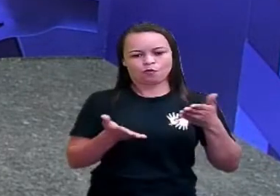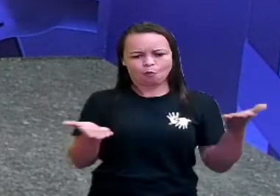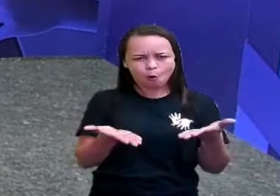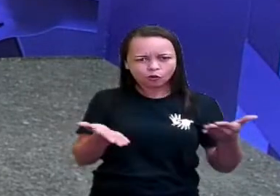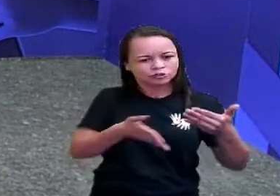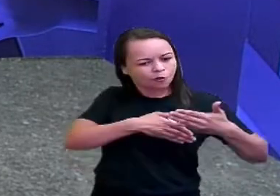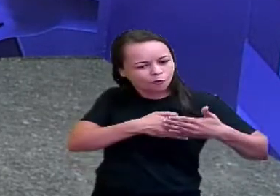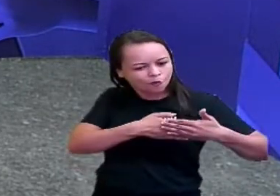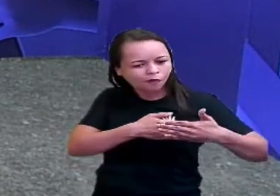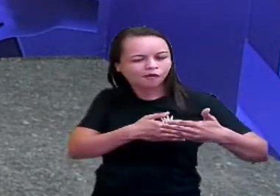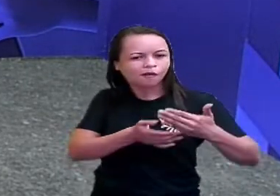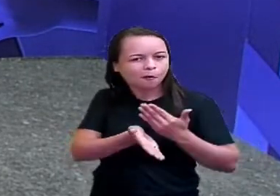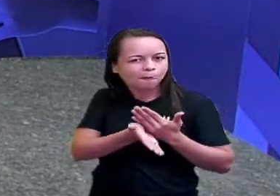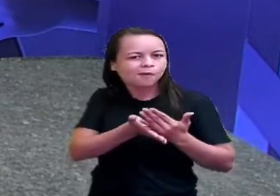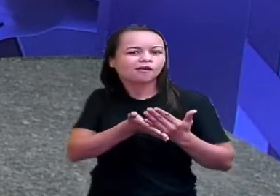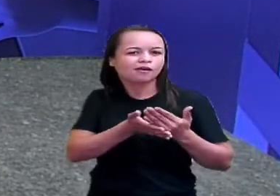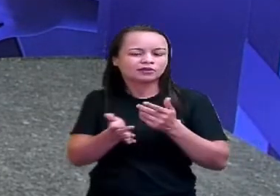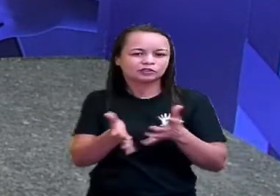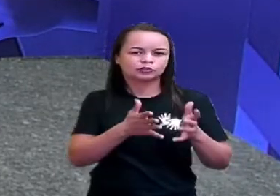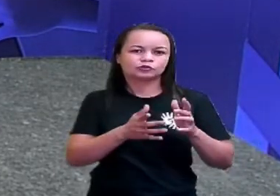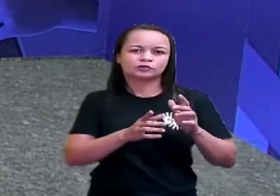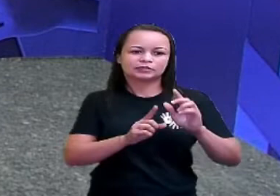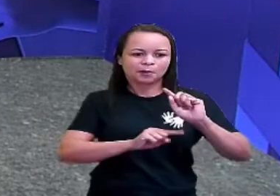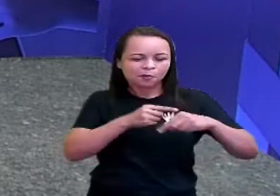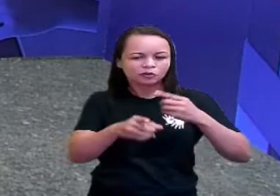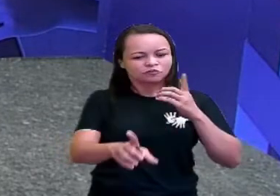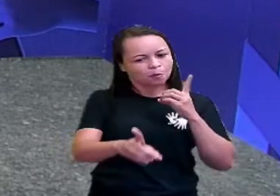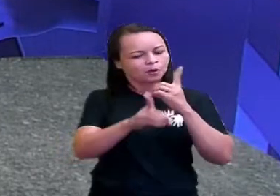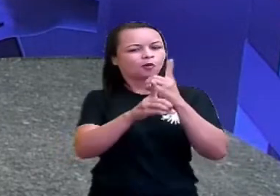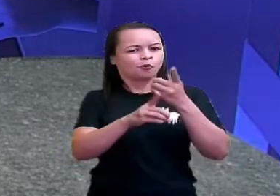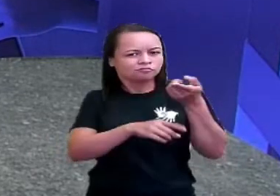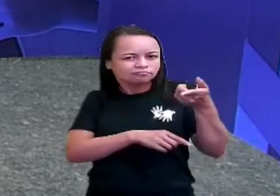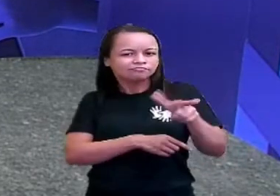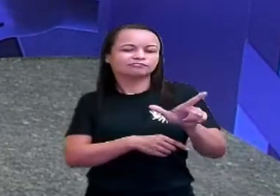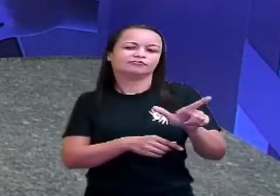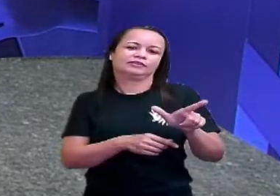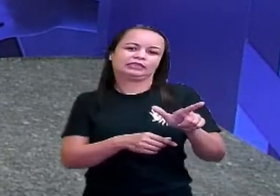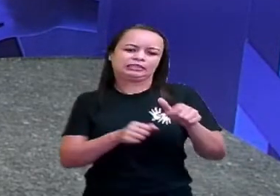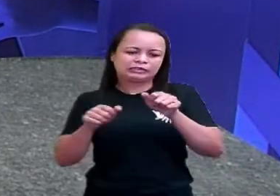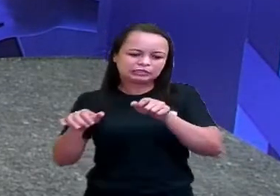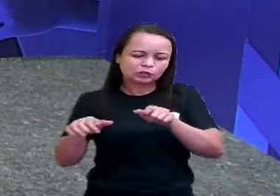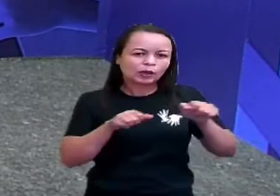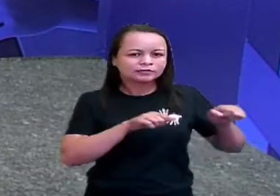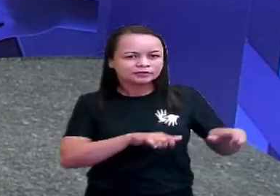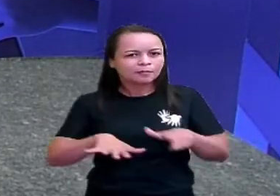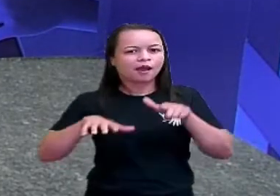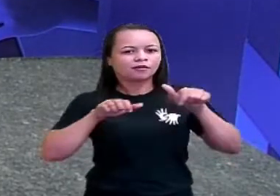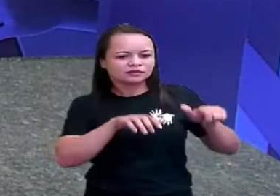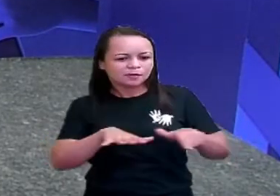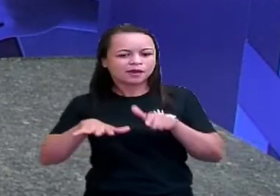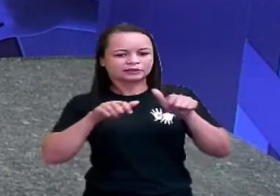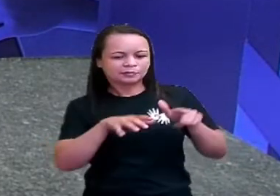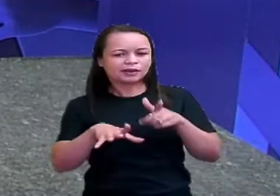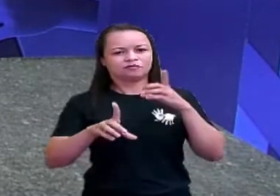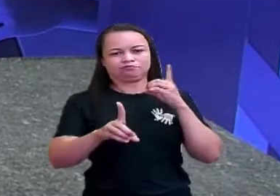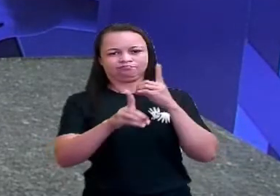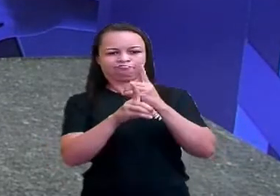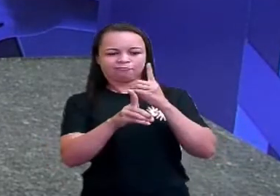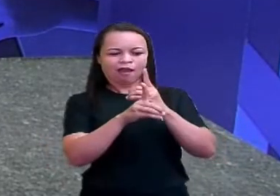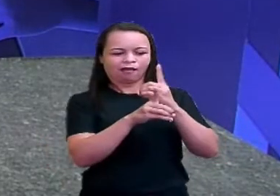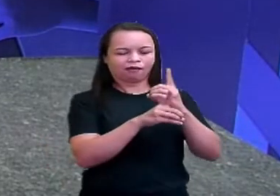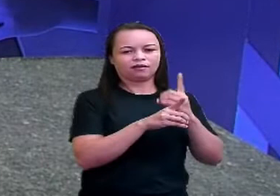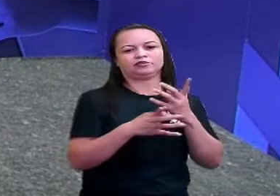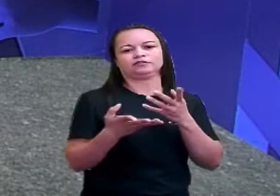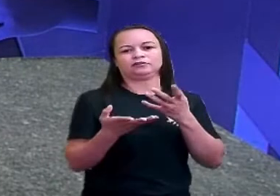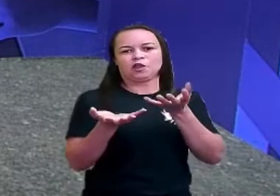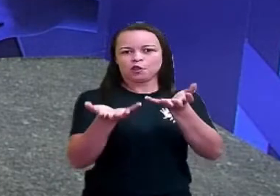gente vai voltar a se encontrar sempre, sabia? Toda semana a gente vai se encontrar. E eu quero ver